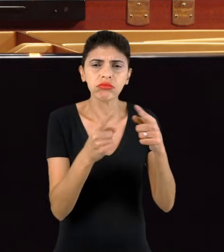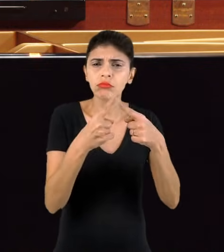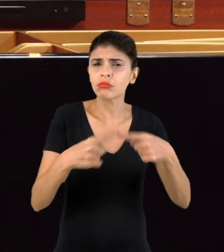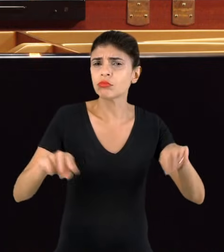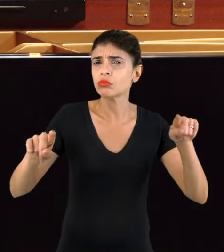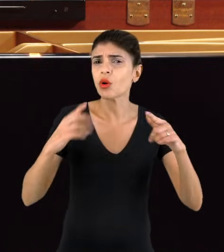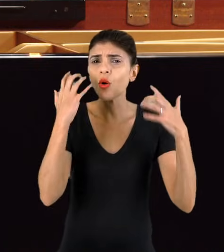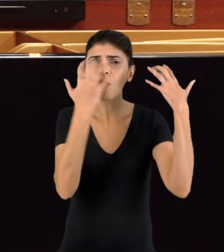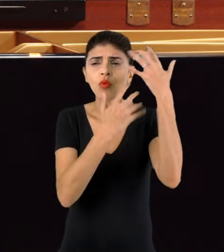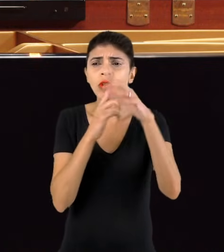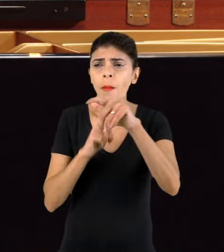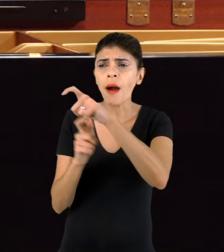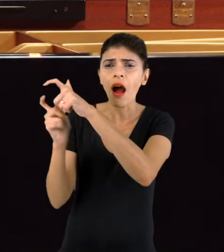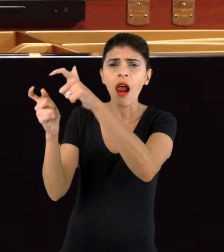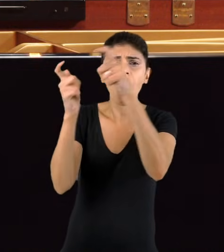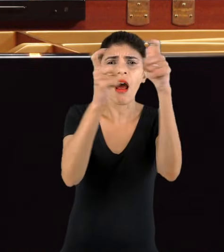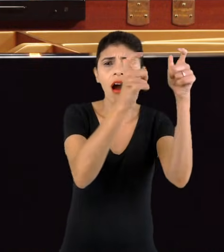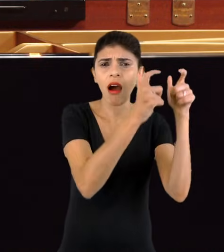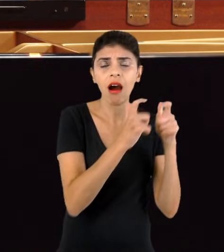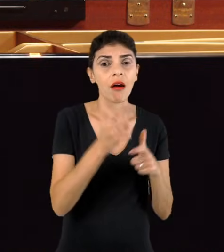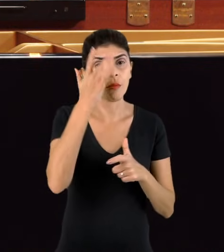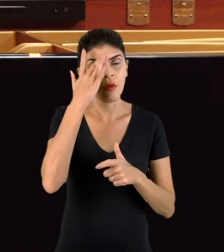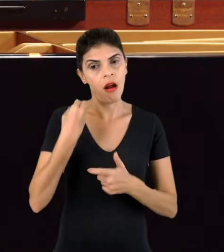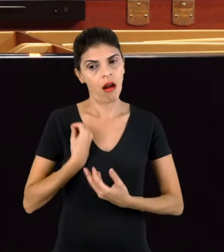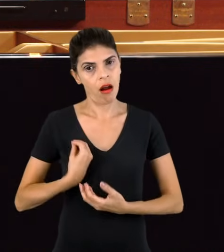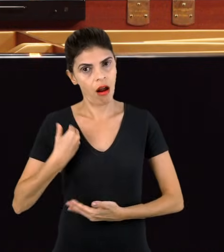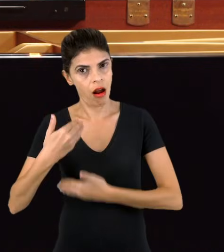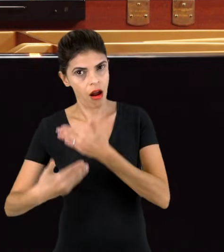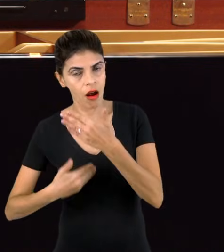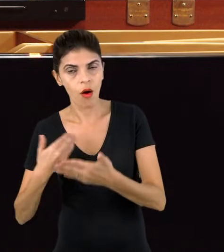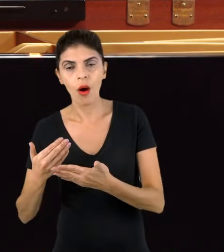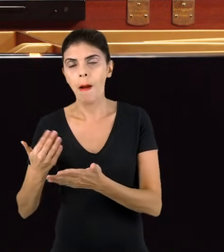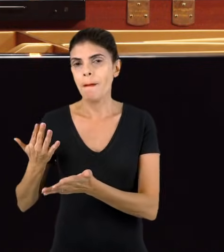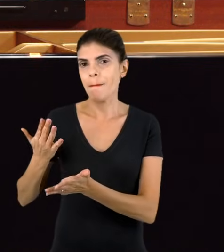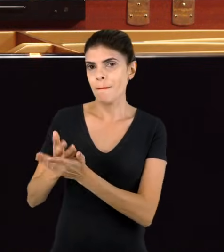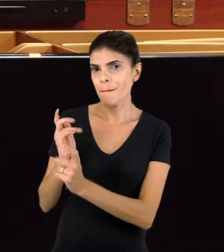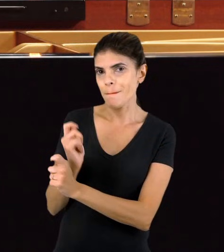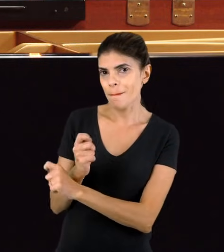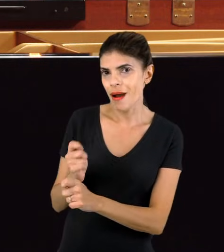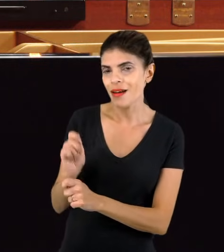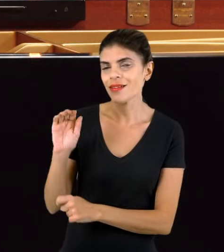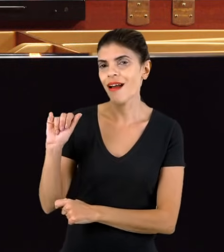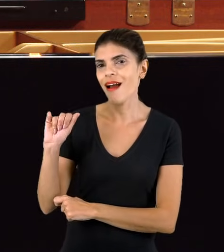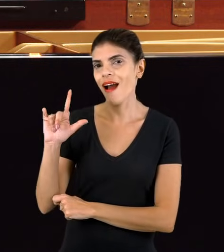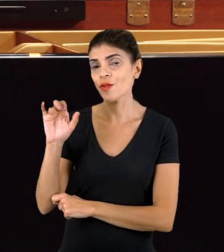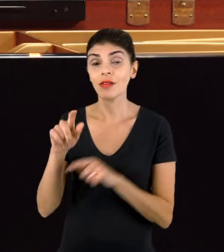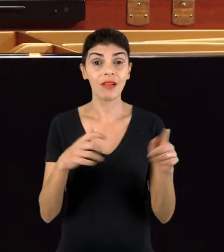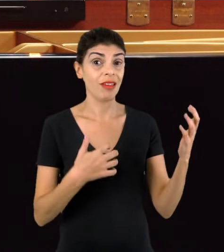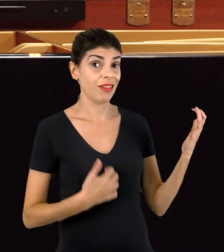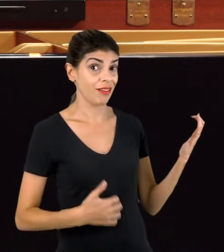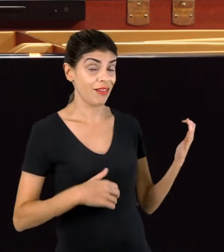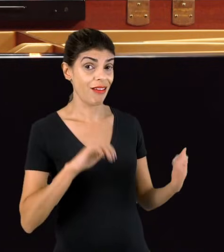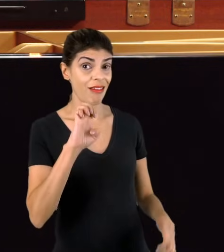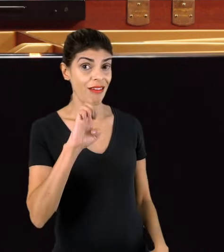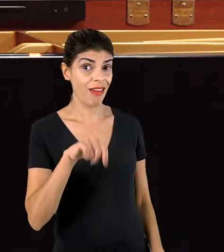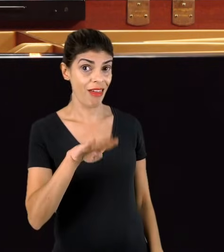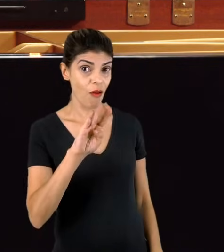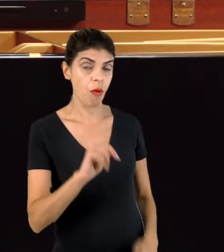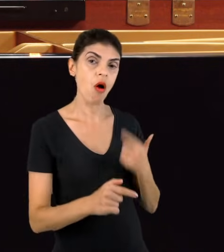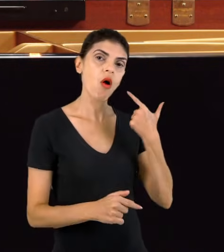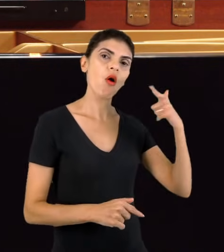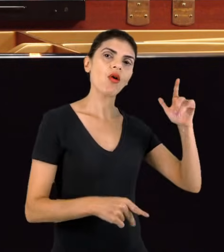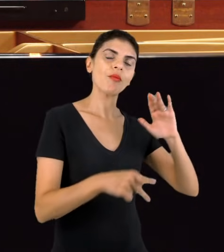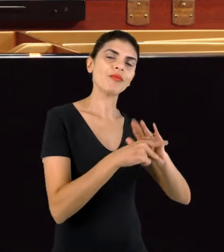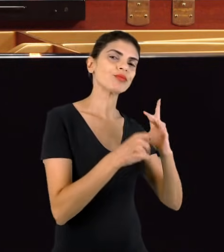músicos de diversos lugares diferentes, né? O cara que está atuando ali na banda do Alceu, o outro que é o guitarrista da Elba, é o outro que